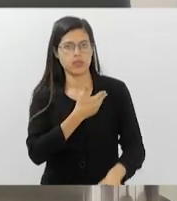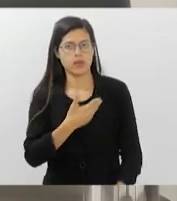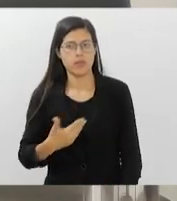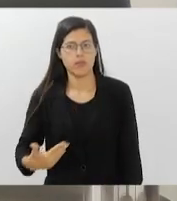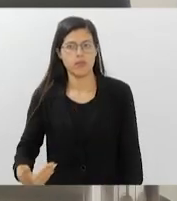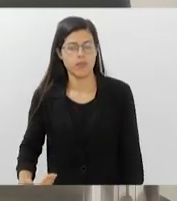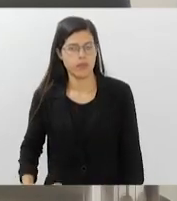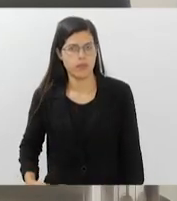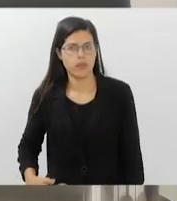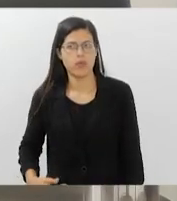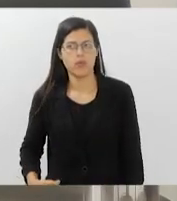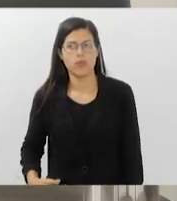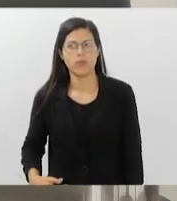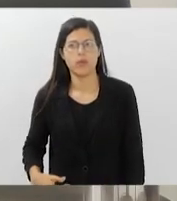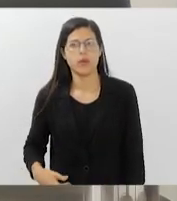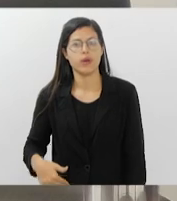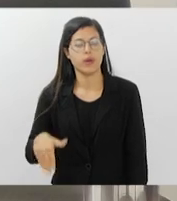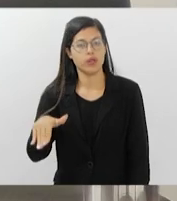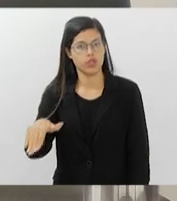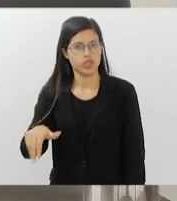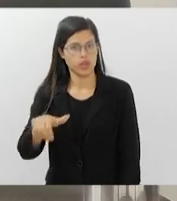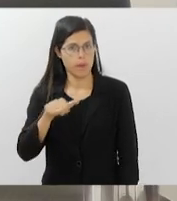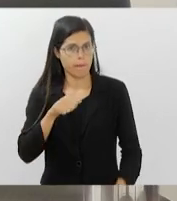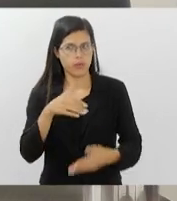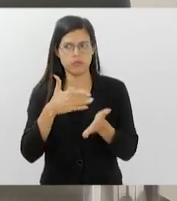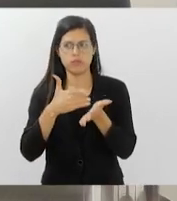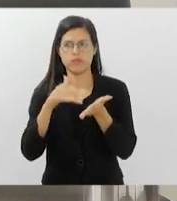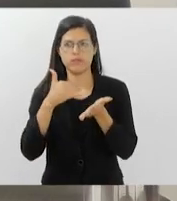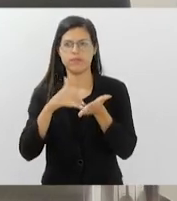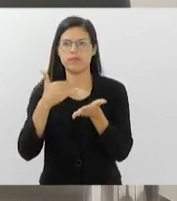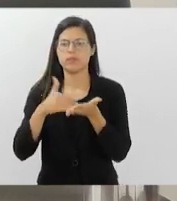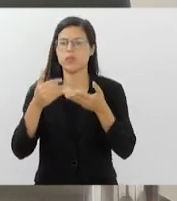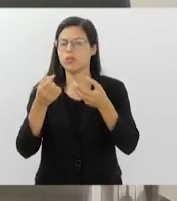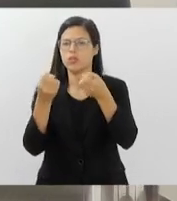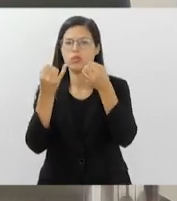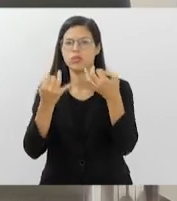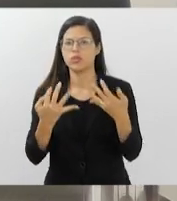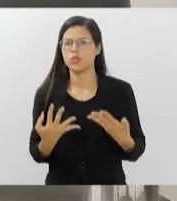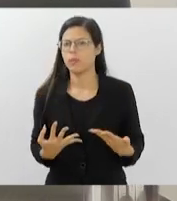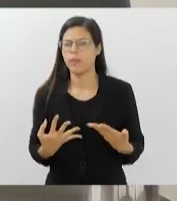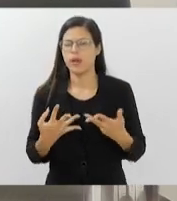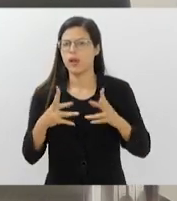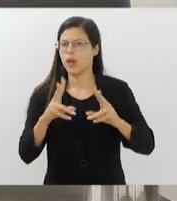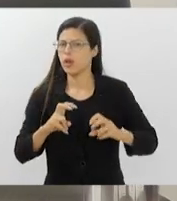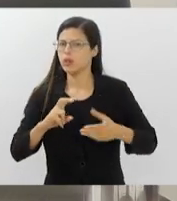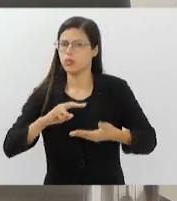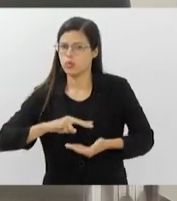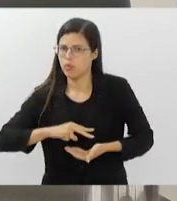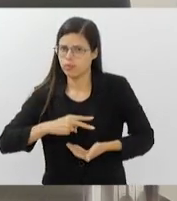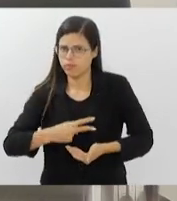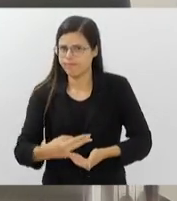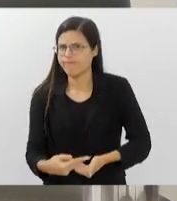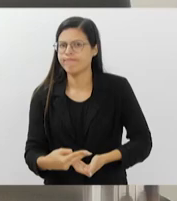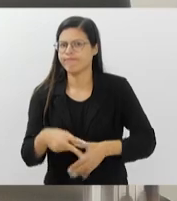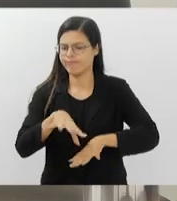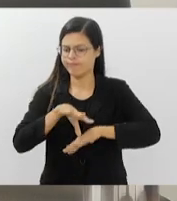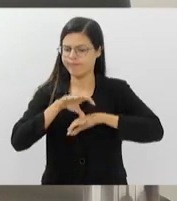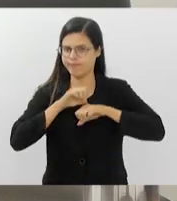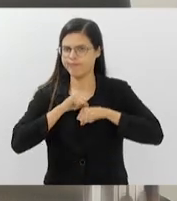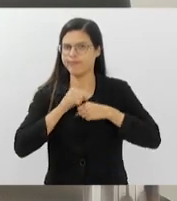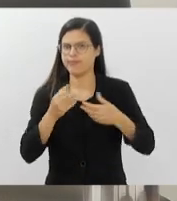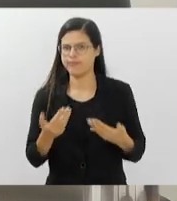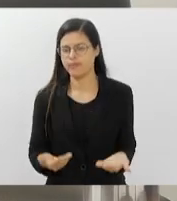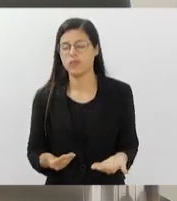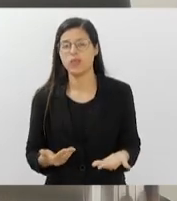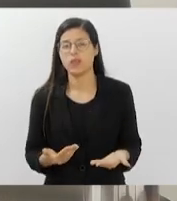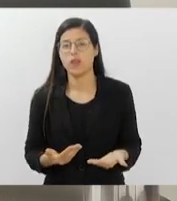convocando a secretária para esclarecer a questão dos transplantados que foram infectados quero dizer que